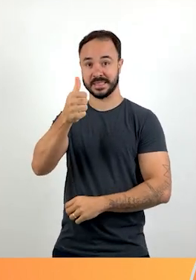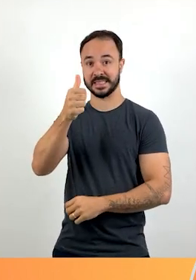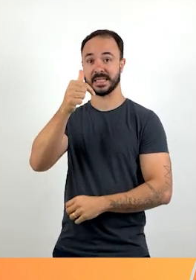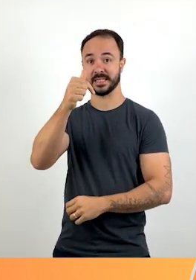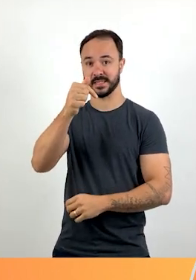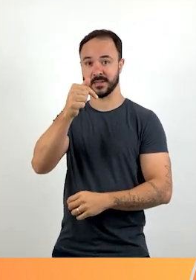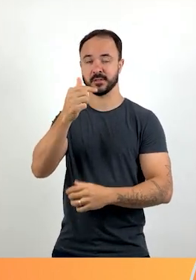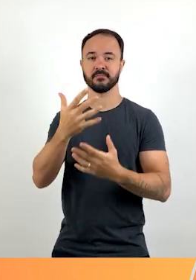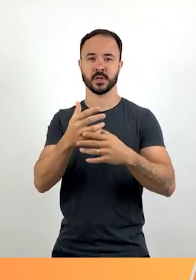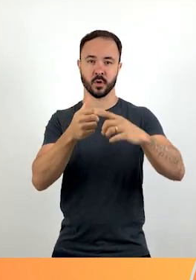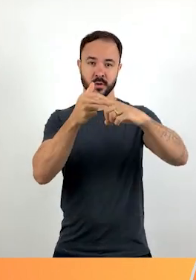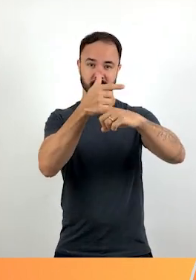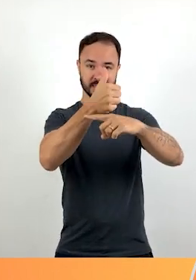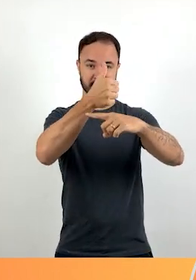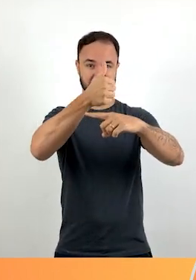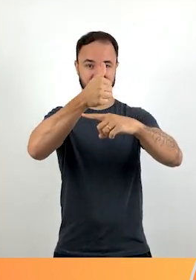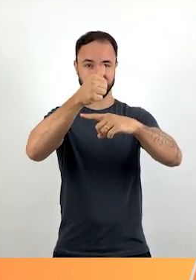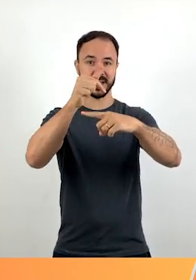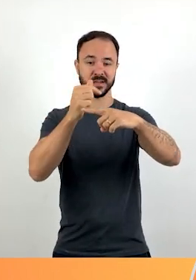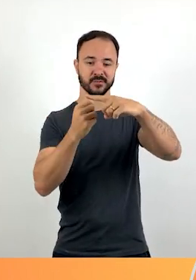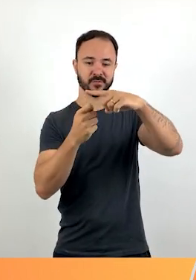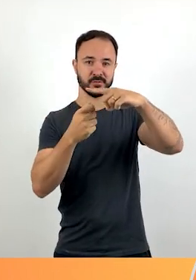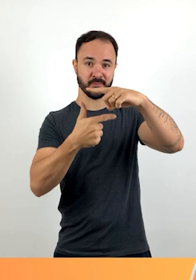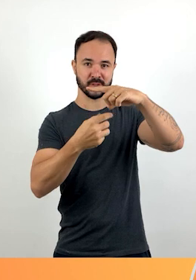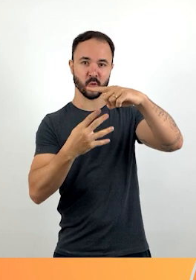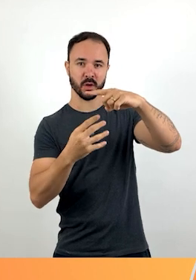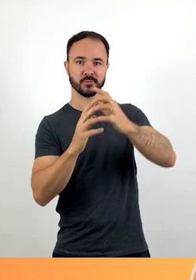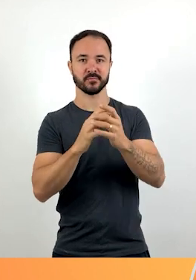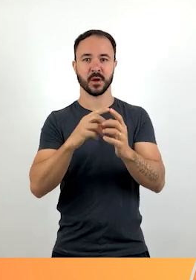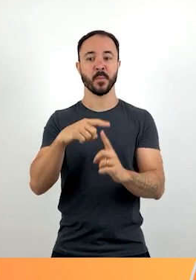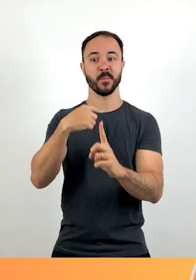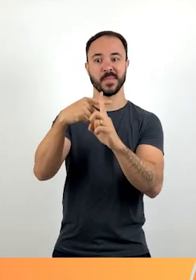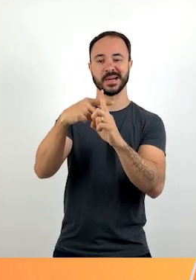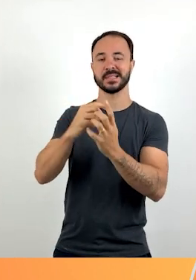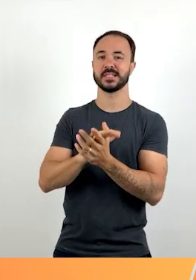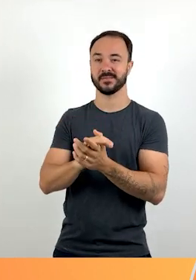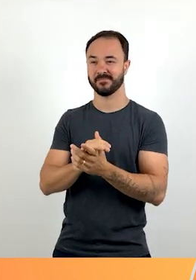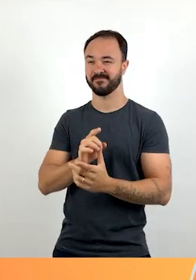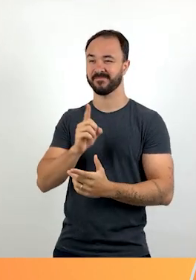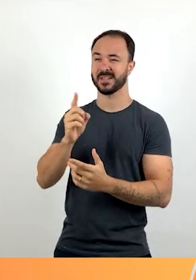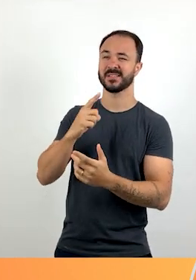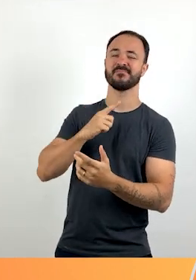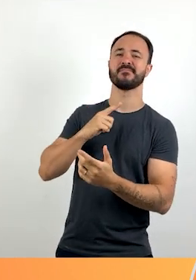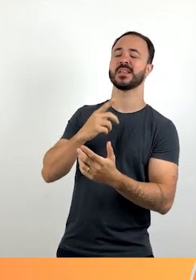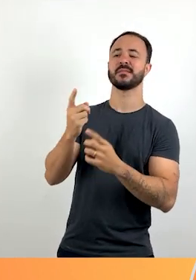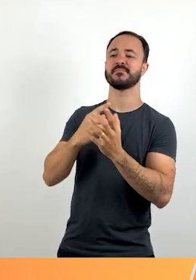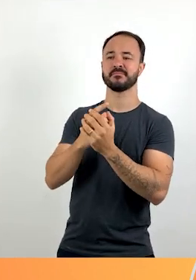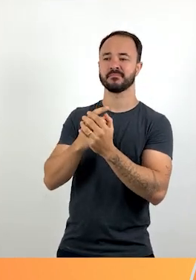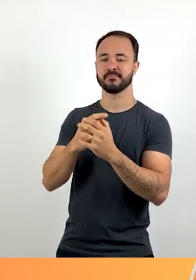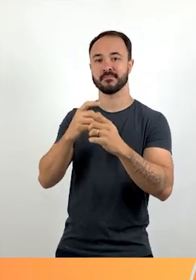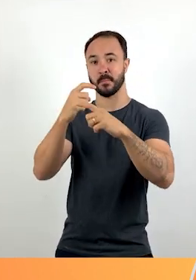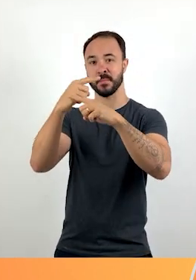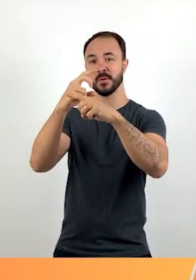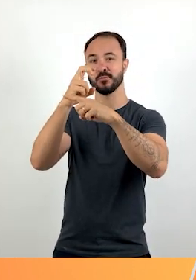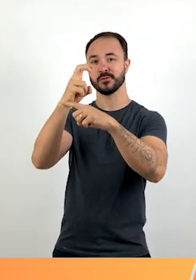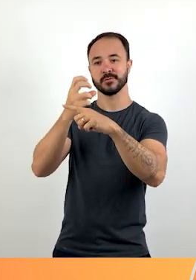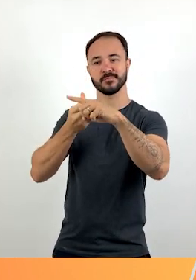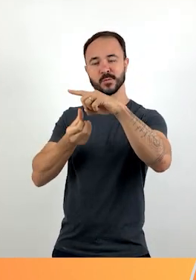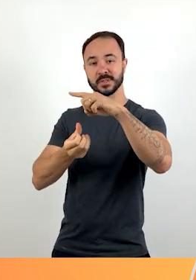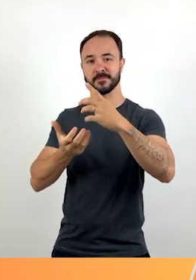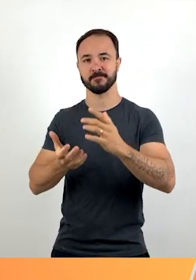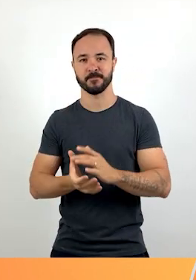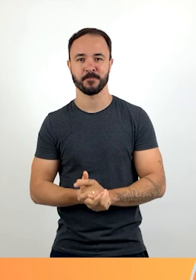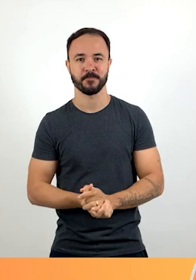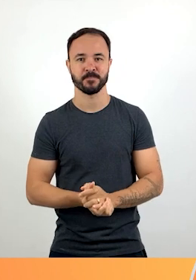24 mais menos 5 sobre 6. Então, o que é que a gente pode fazer primeiro? Primeiro, vamos simplificar essa